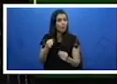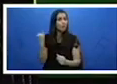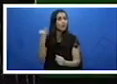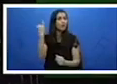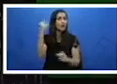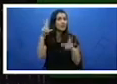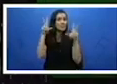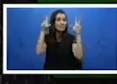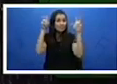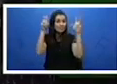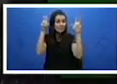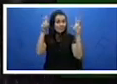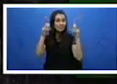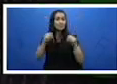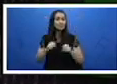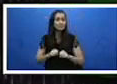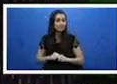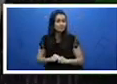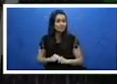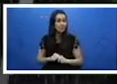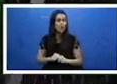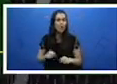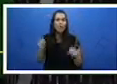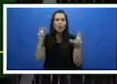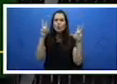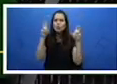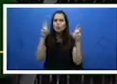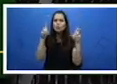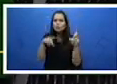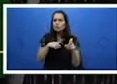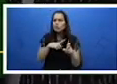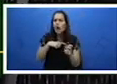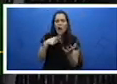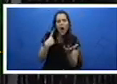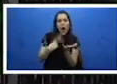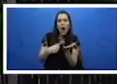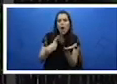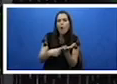história. E o título, crianças, ele tem que estar de acordo com o